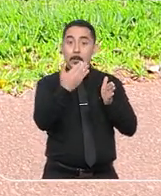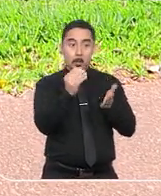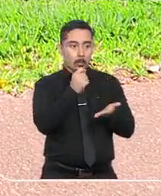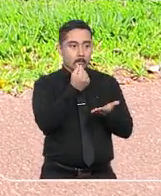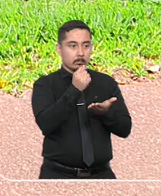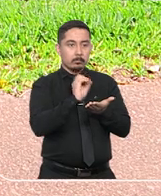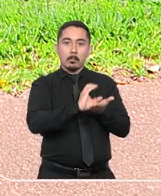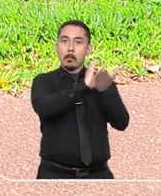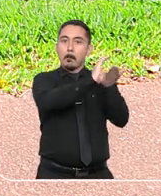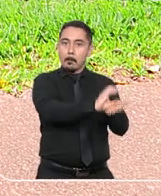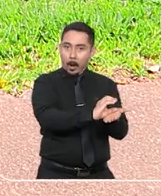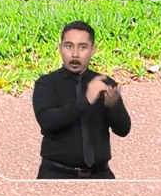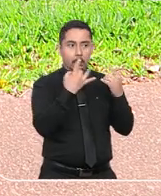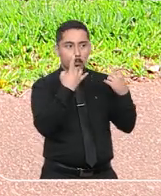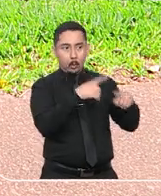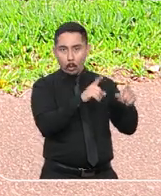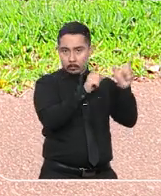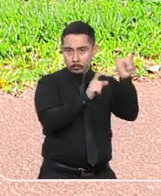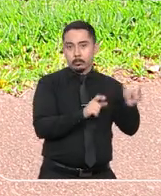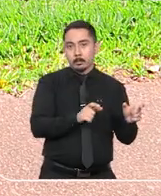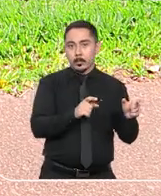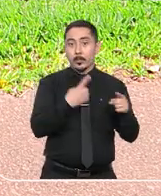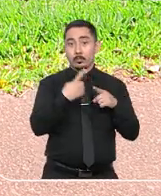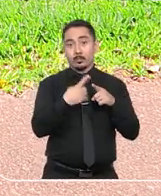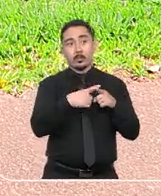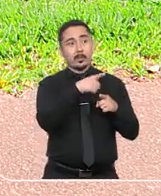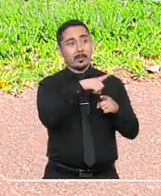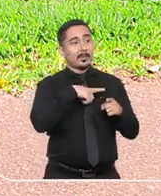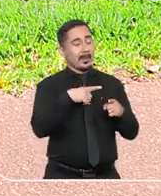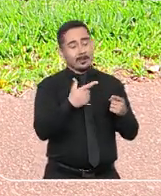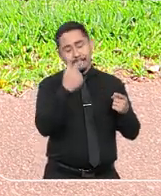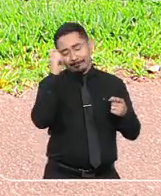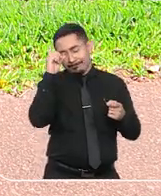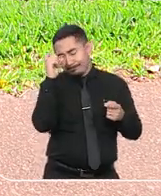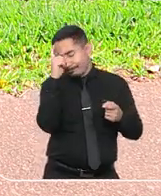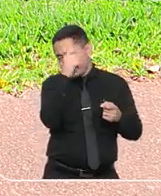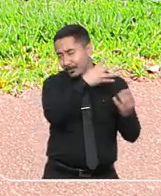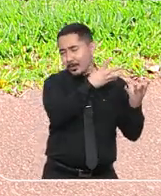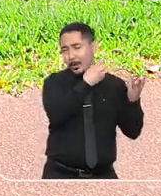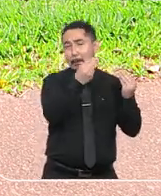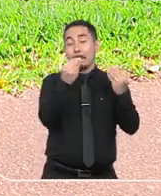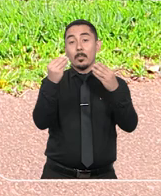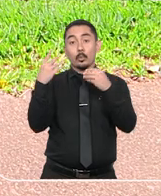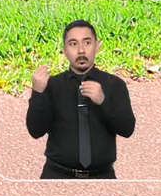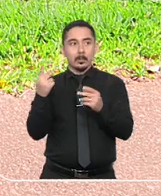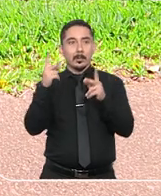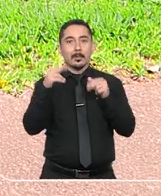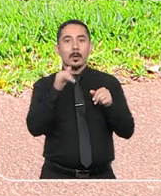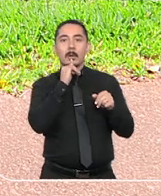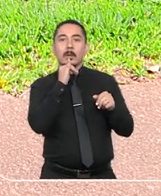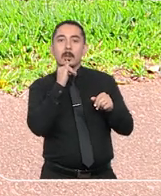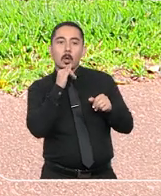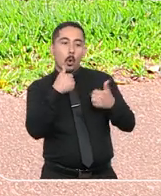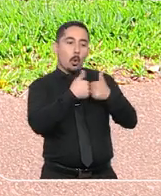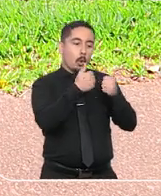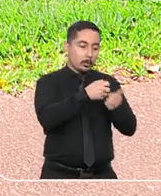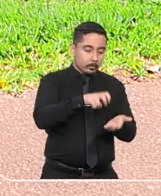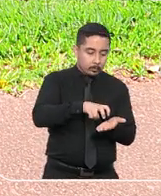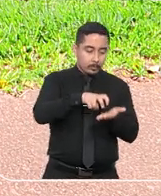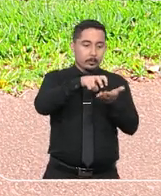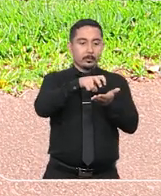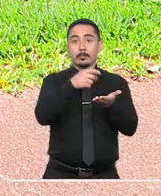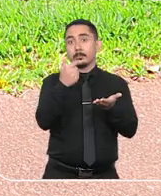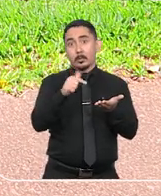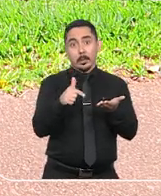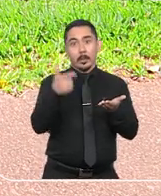justiça indenização por danos morais depois de passar por inúmeras dificuldades, como o não funcionamento do elevador do